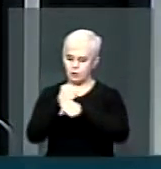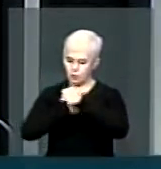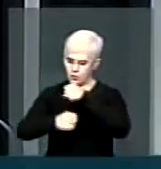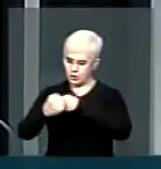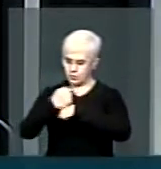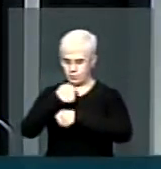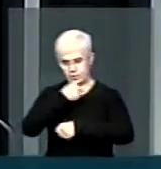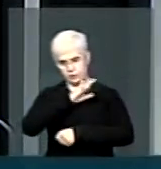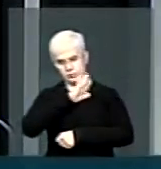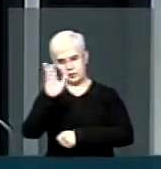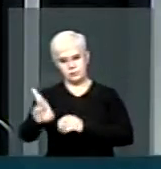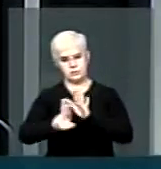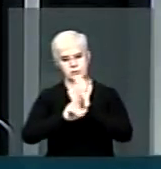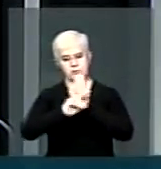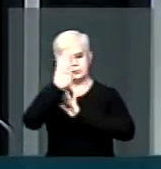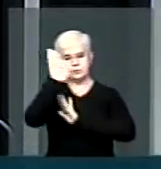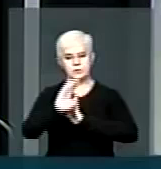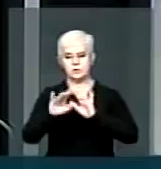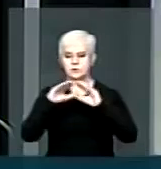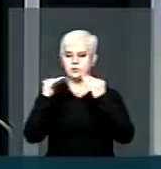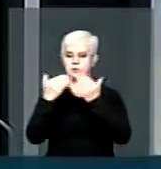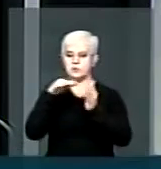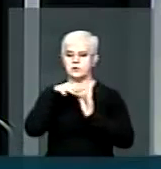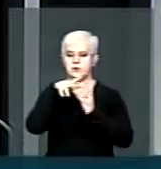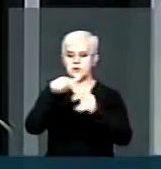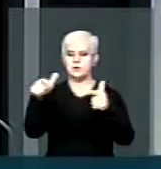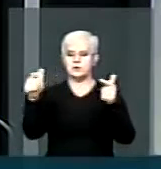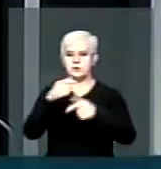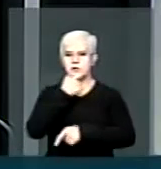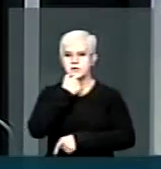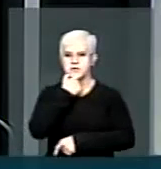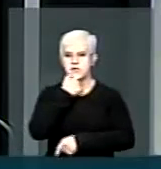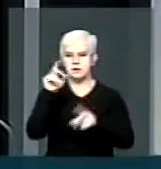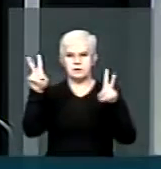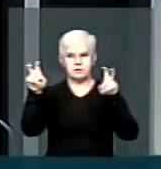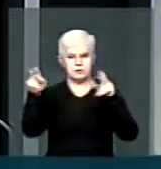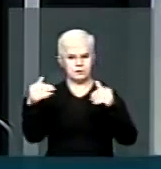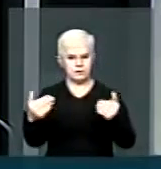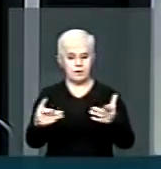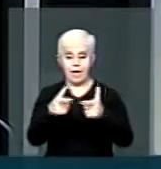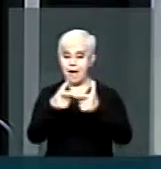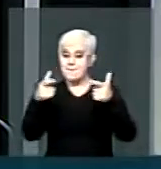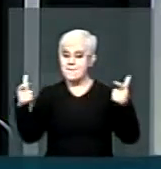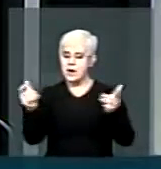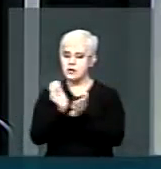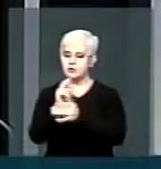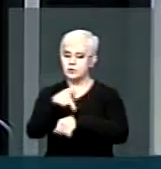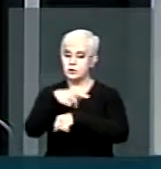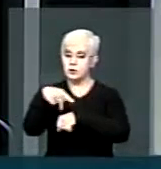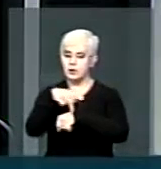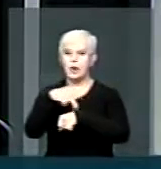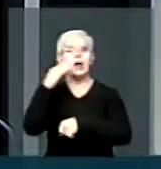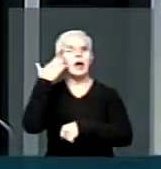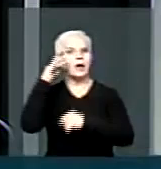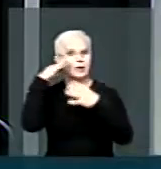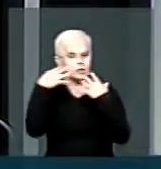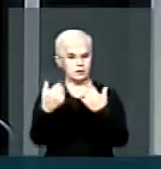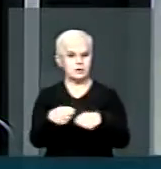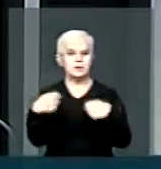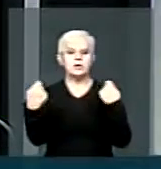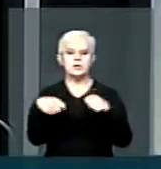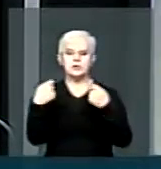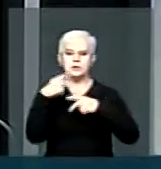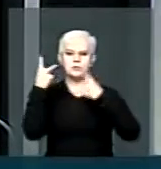representei o Brasil em uma conferência internacional em Londres sobre o assunto, a maioria das nações reconheceu que são